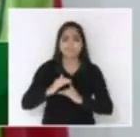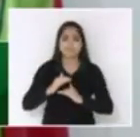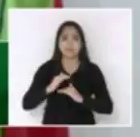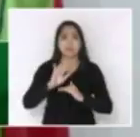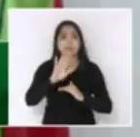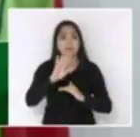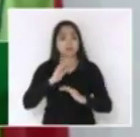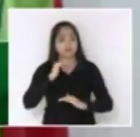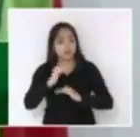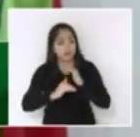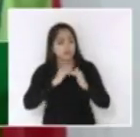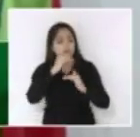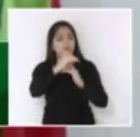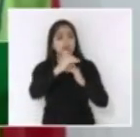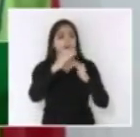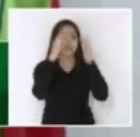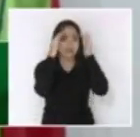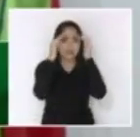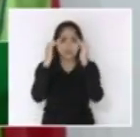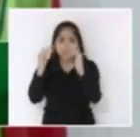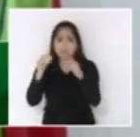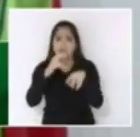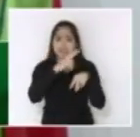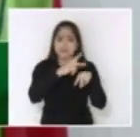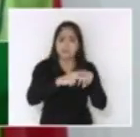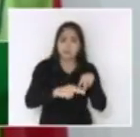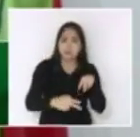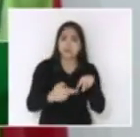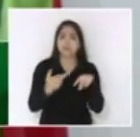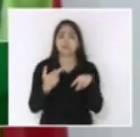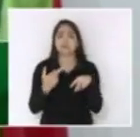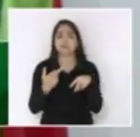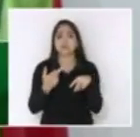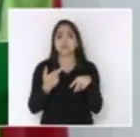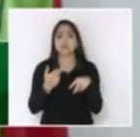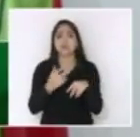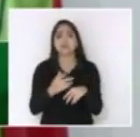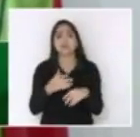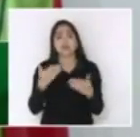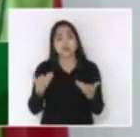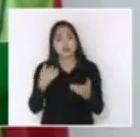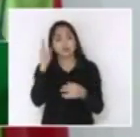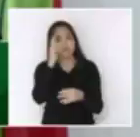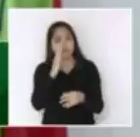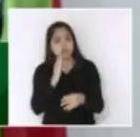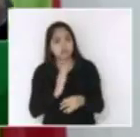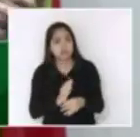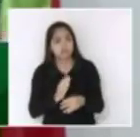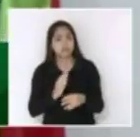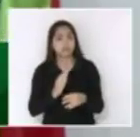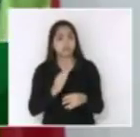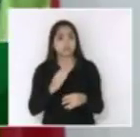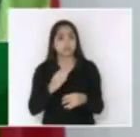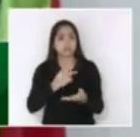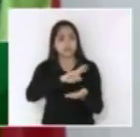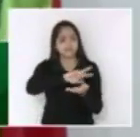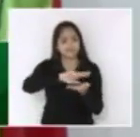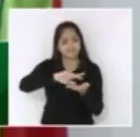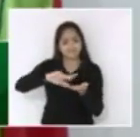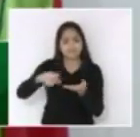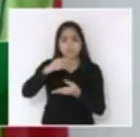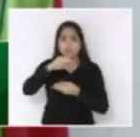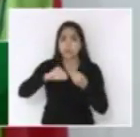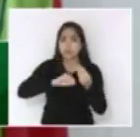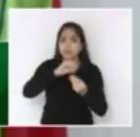avanço, o respeito à diversidade. É isso que faz do Brasil um país onde que temos uma fantástica